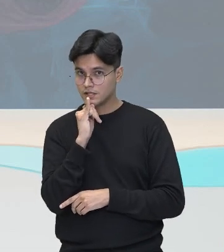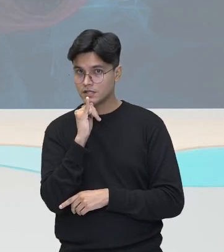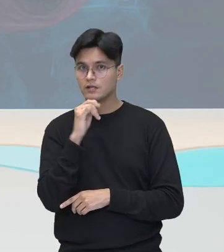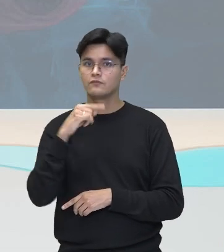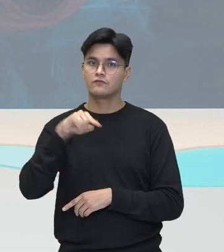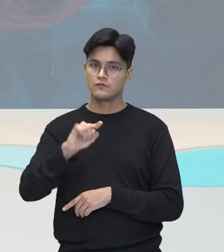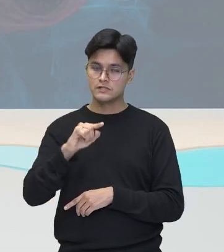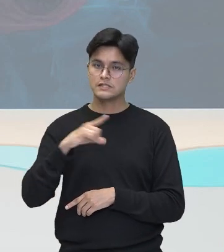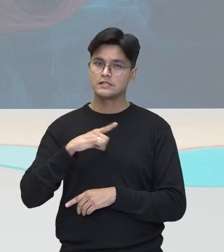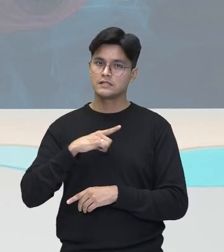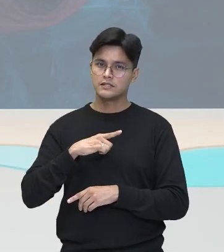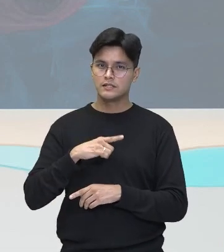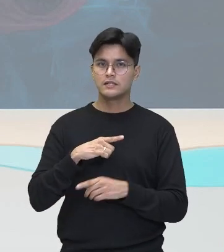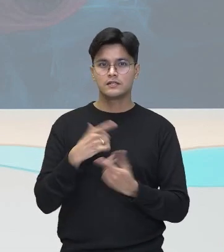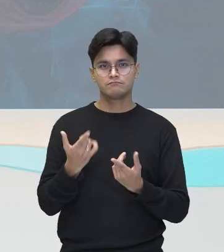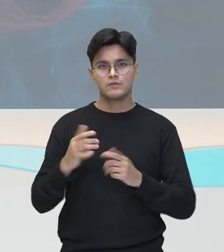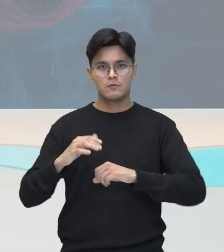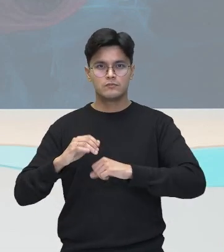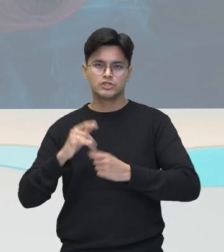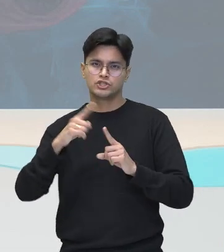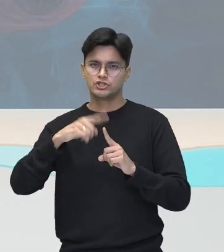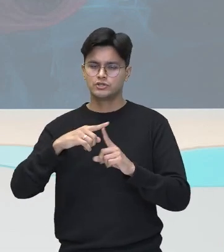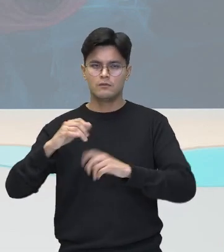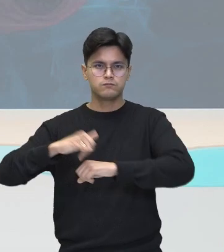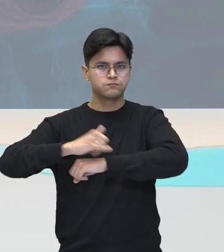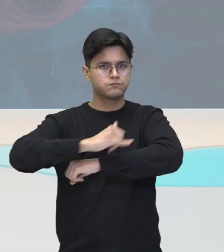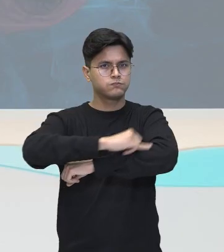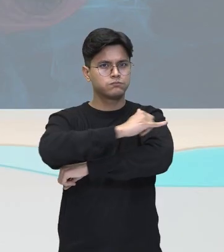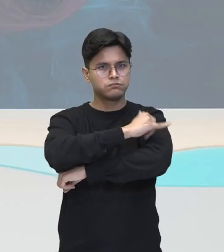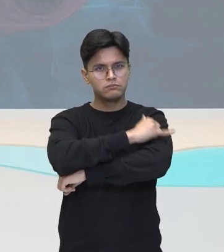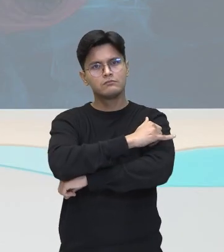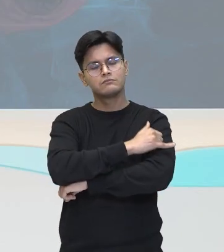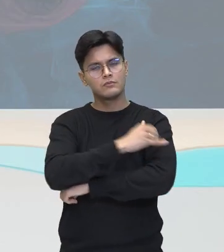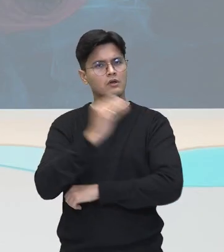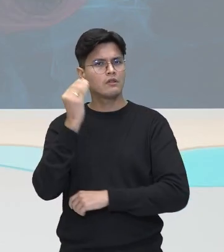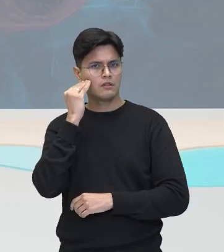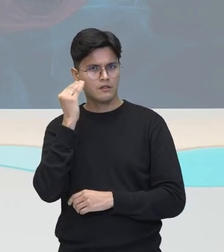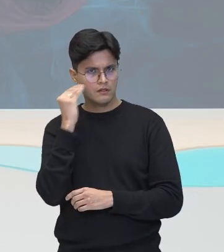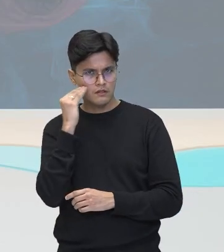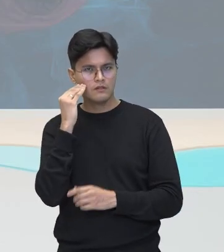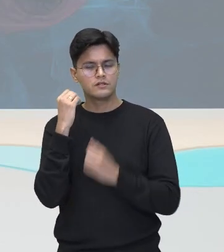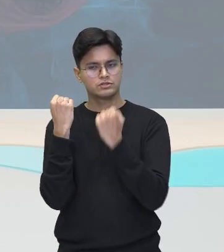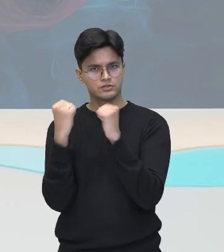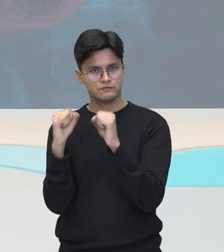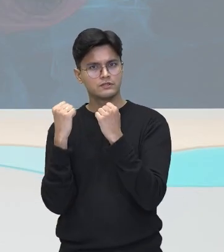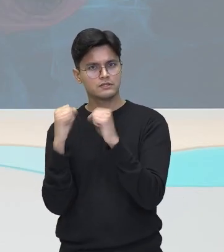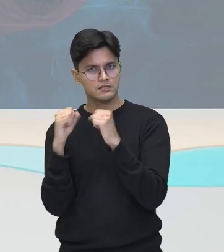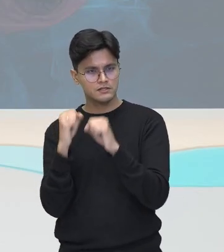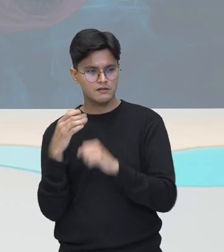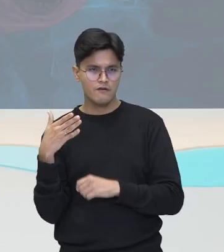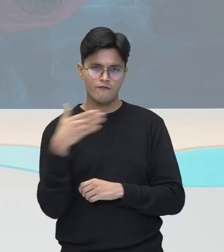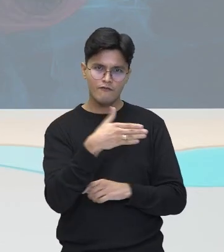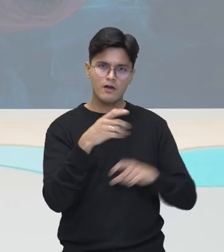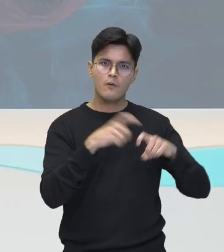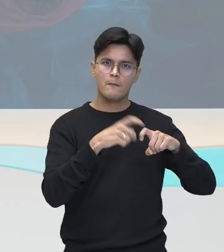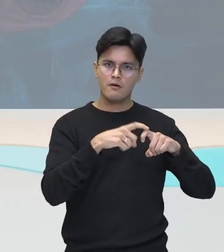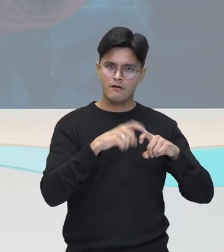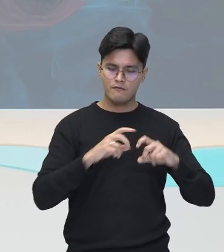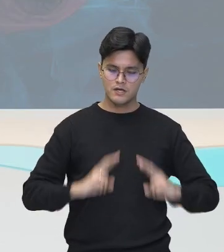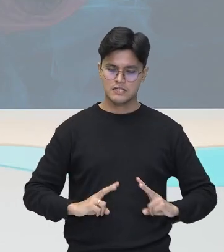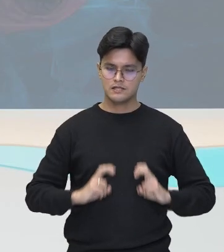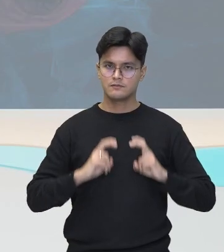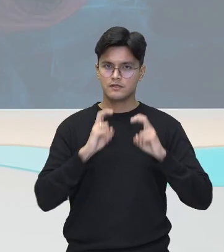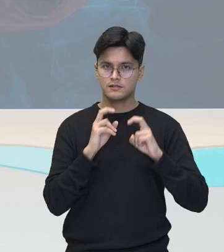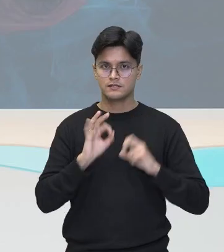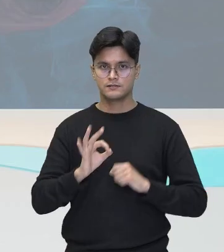determinado grau, procure fazer uma atividade física constante, fazer uma alimentação mais balanceada. Procure seu médico, né, para fazer alguns exames, para ver como é que está tudo direitinho,